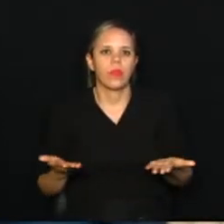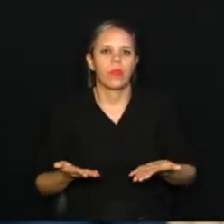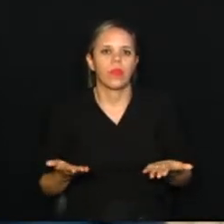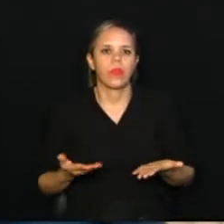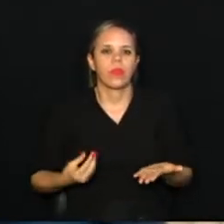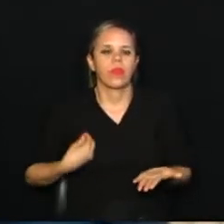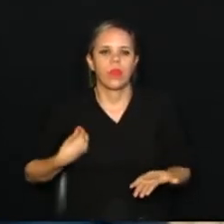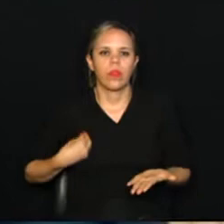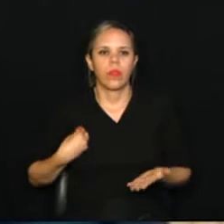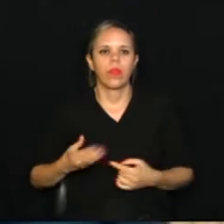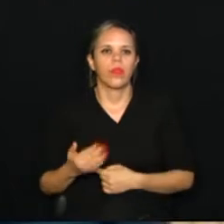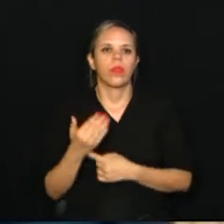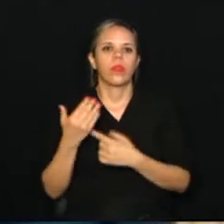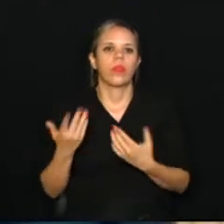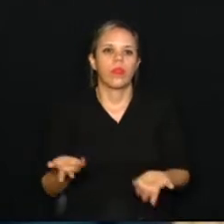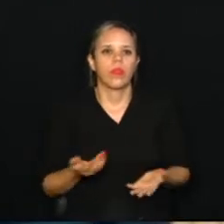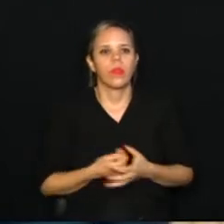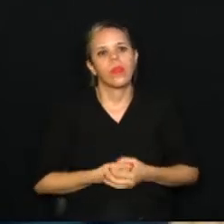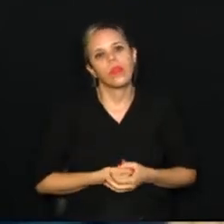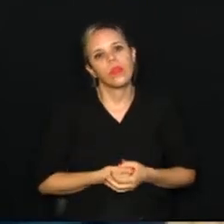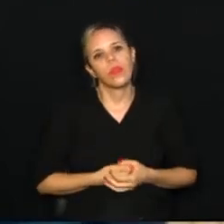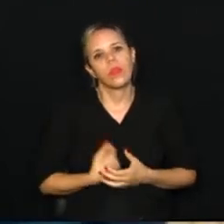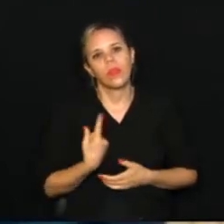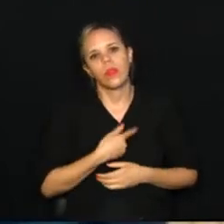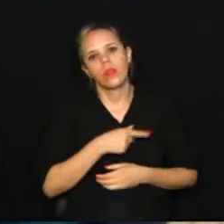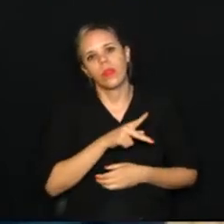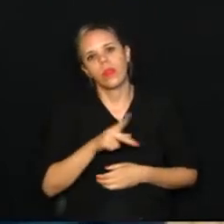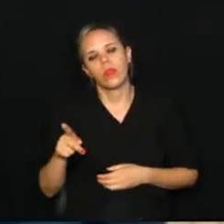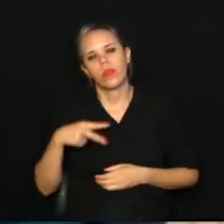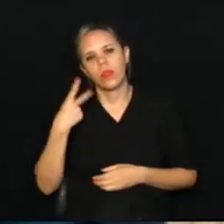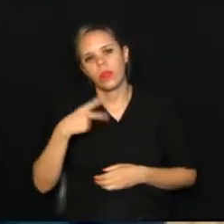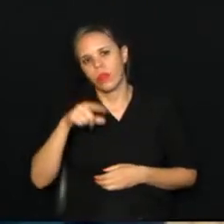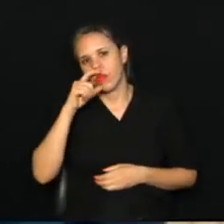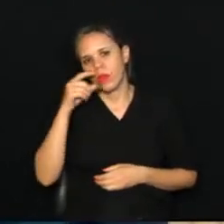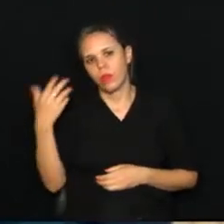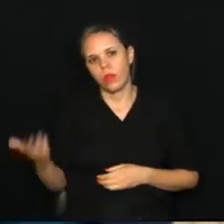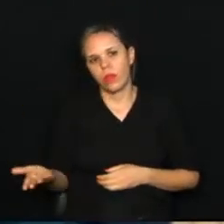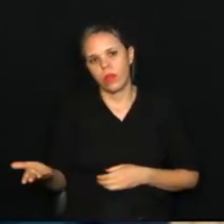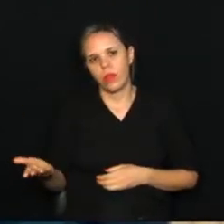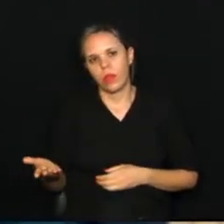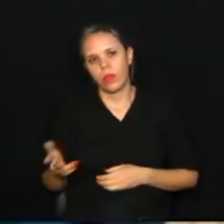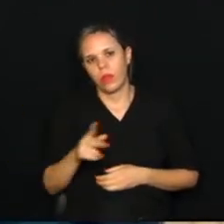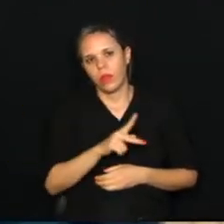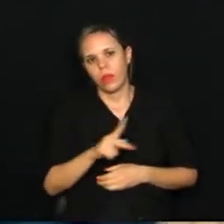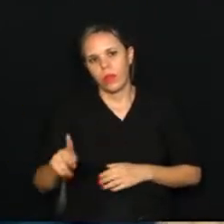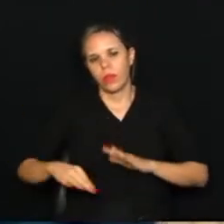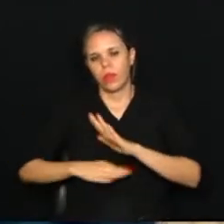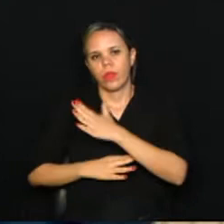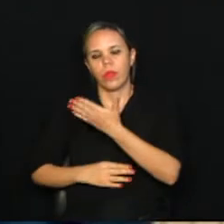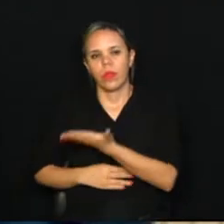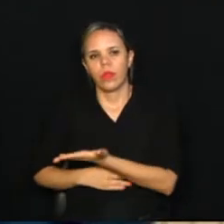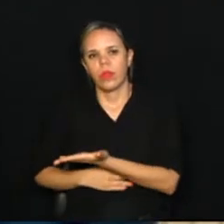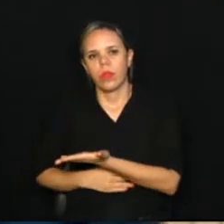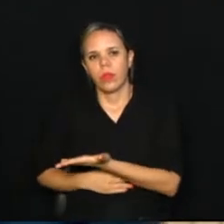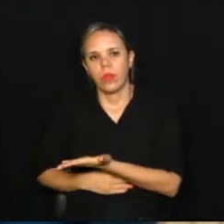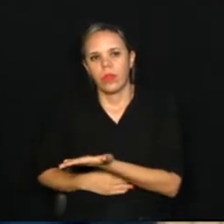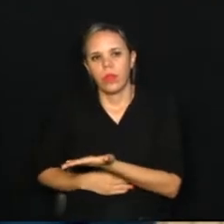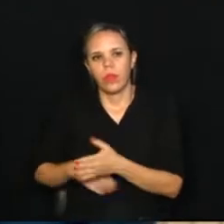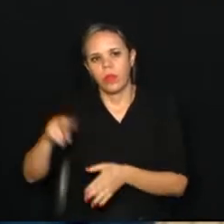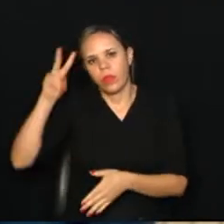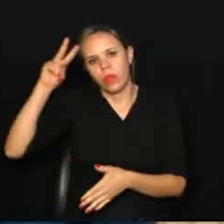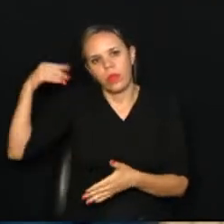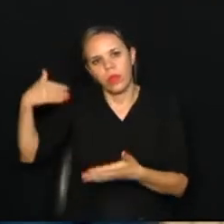vive a tecnologia. O nosso presidente José Carlos, presidente dessa casa, essa casa